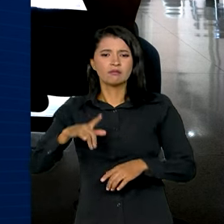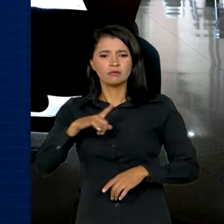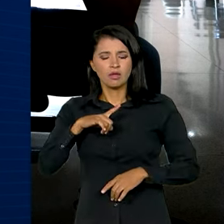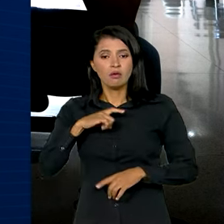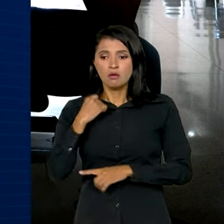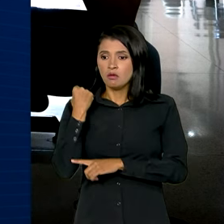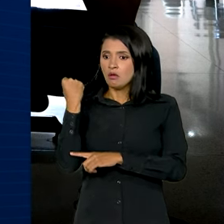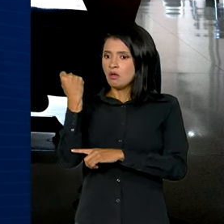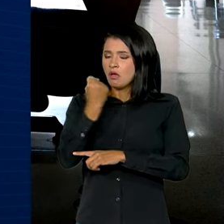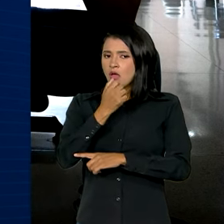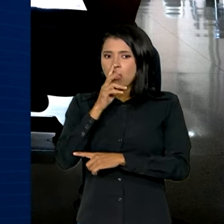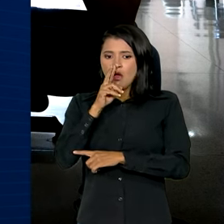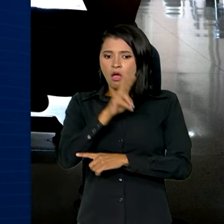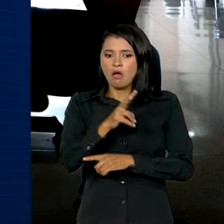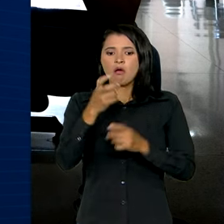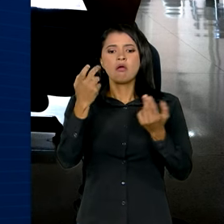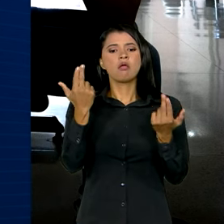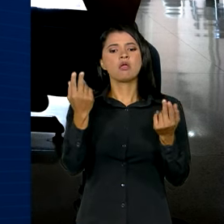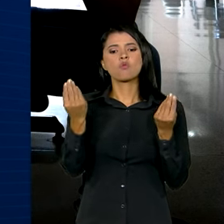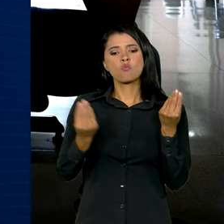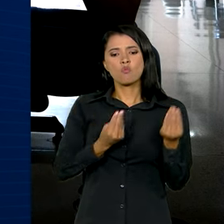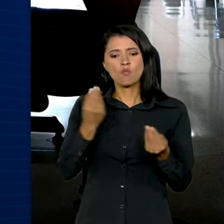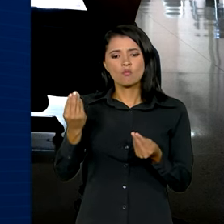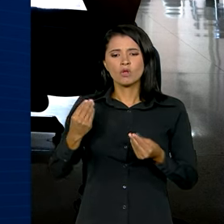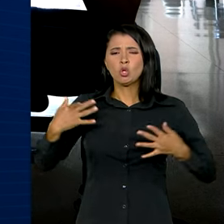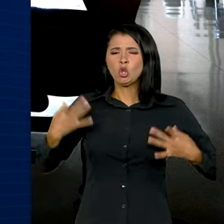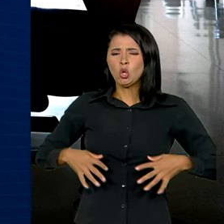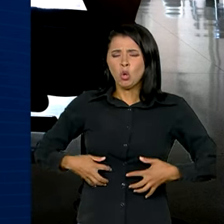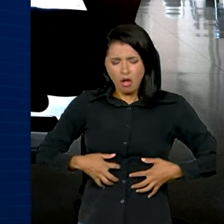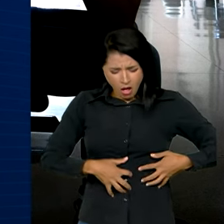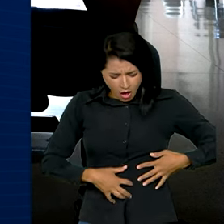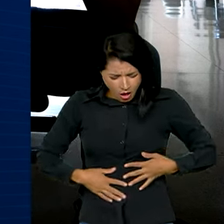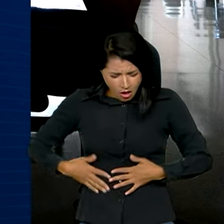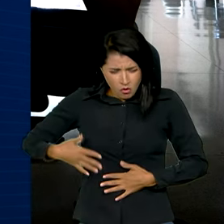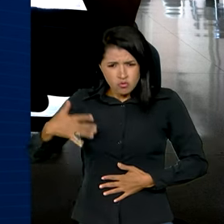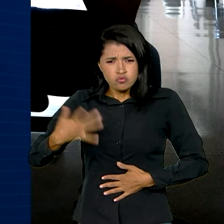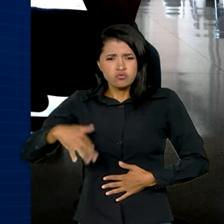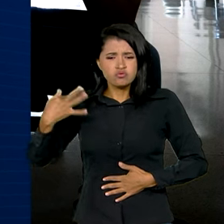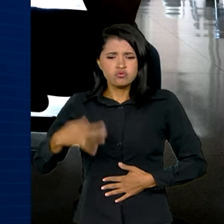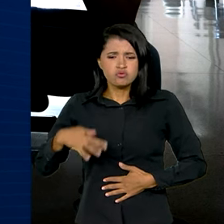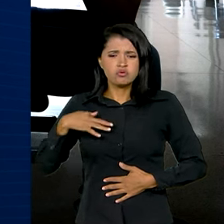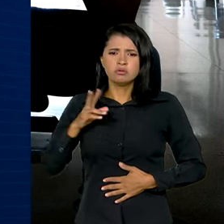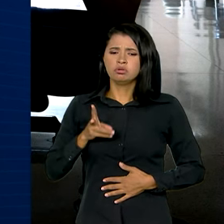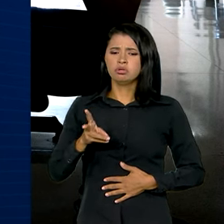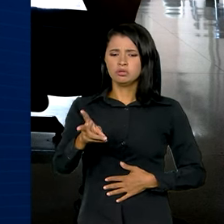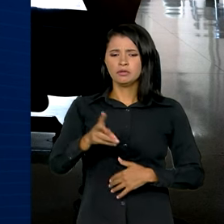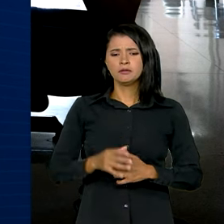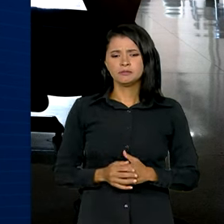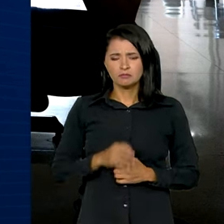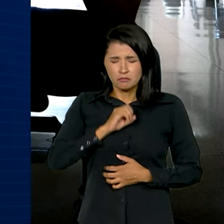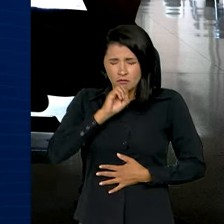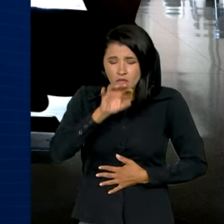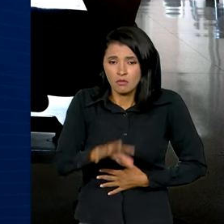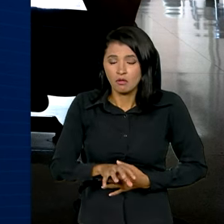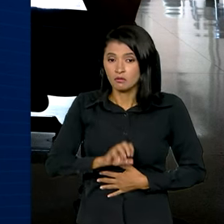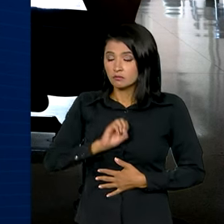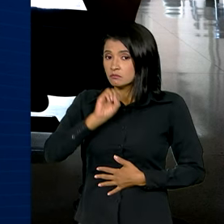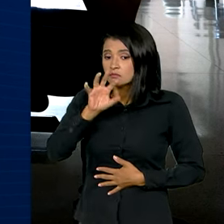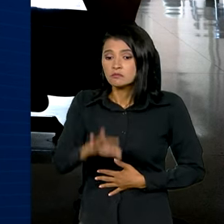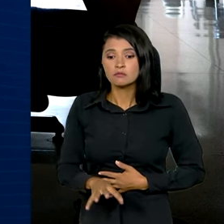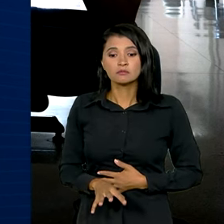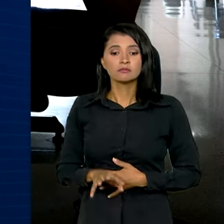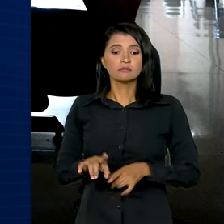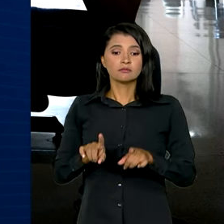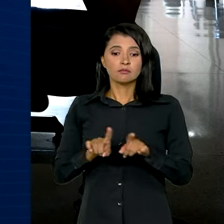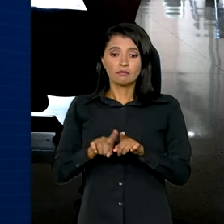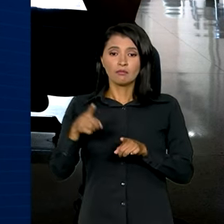agravamento São caracterizados por dor abdominal intensa e contínua vômitos persistente